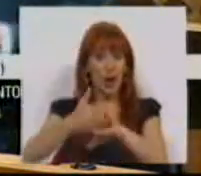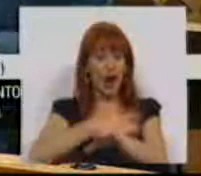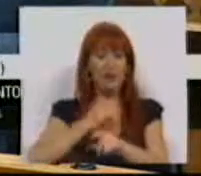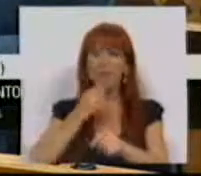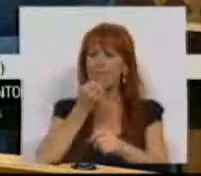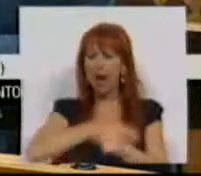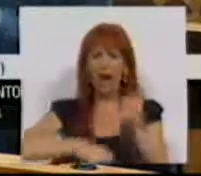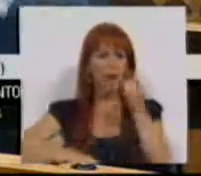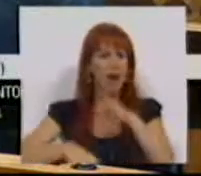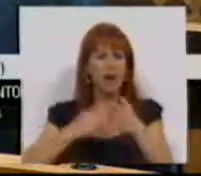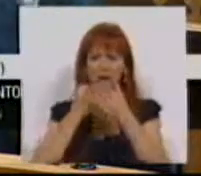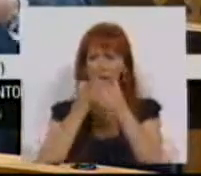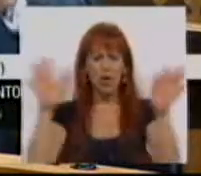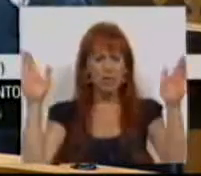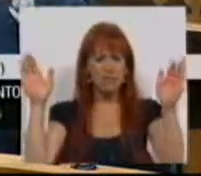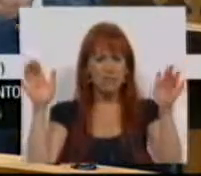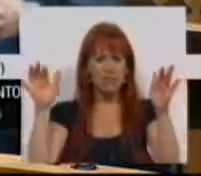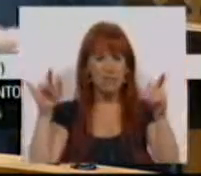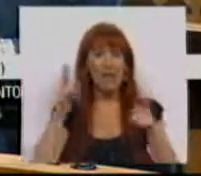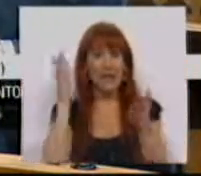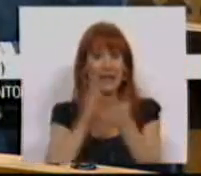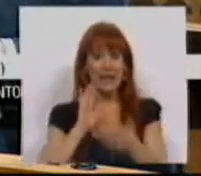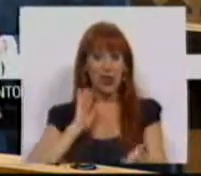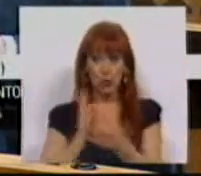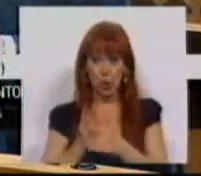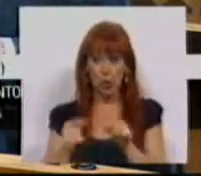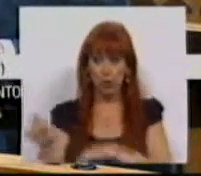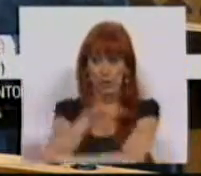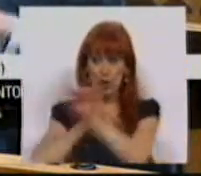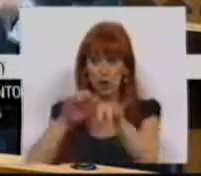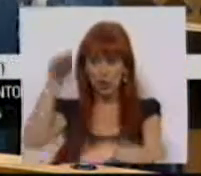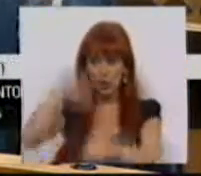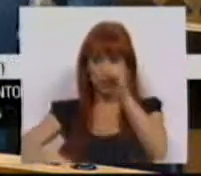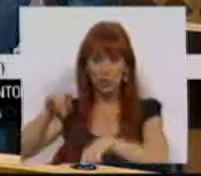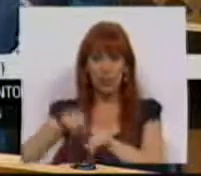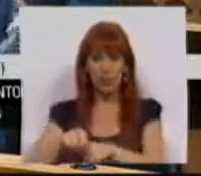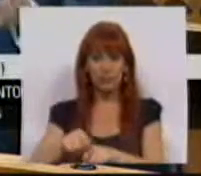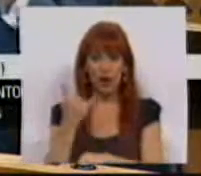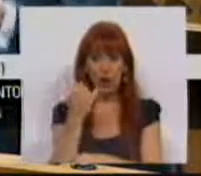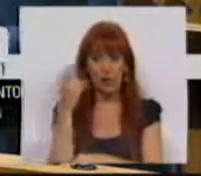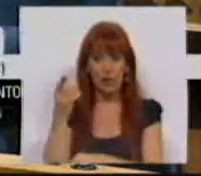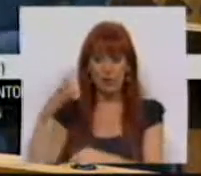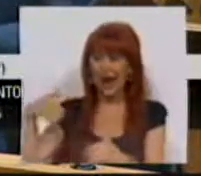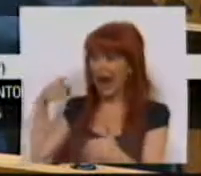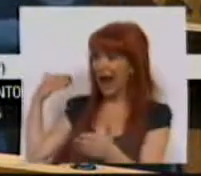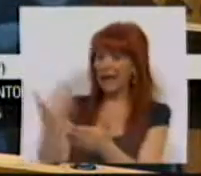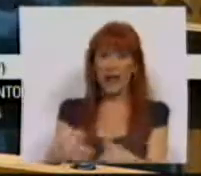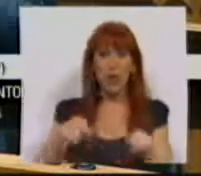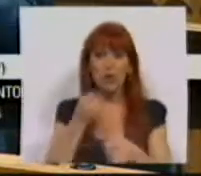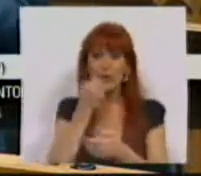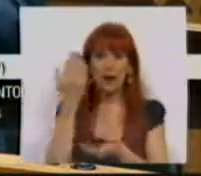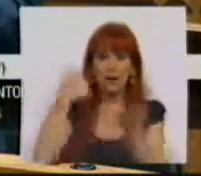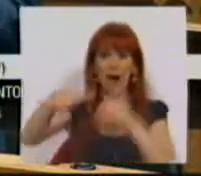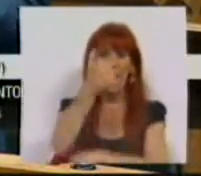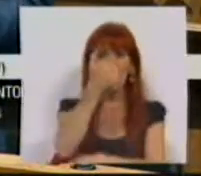vindo a perder apoio e mesmo desde as últimas europeias, 2009 até hoje, perderam-se mais